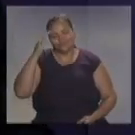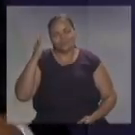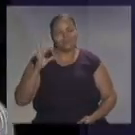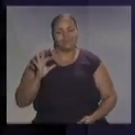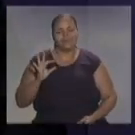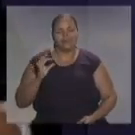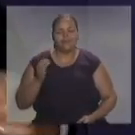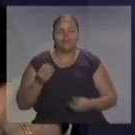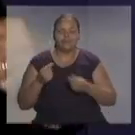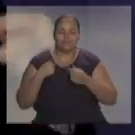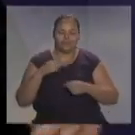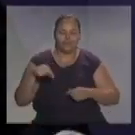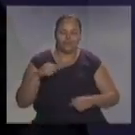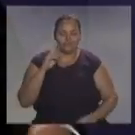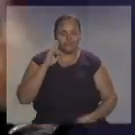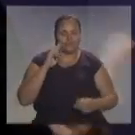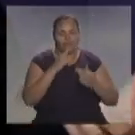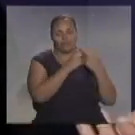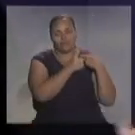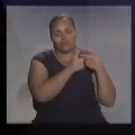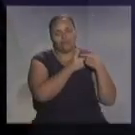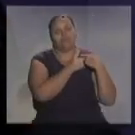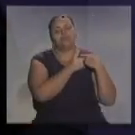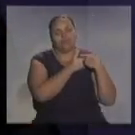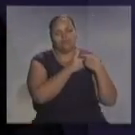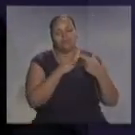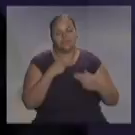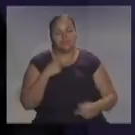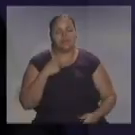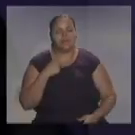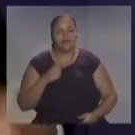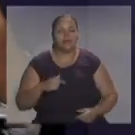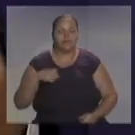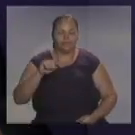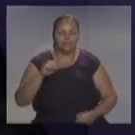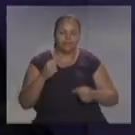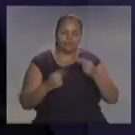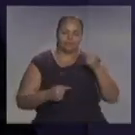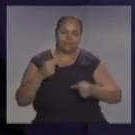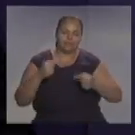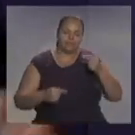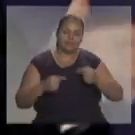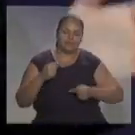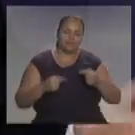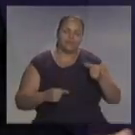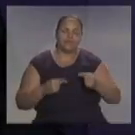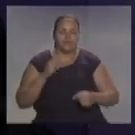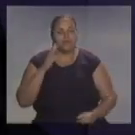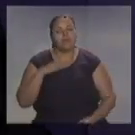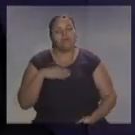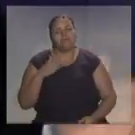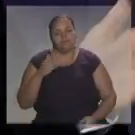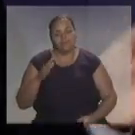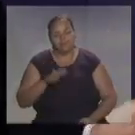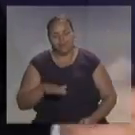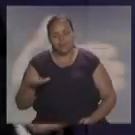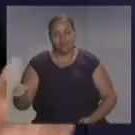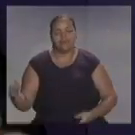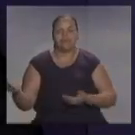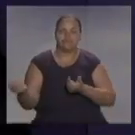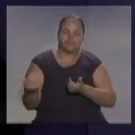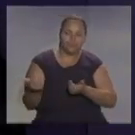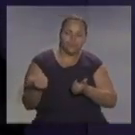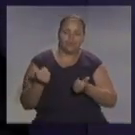entende que o nosso mandato tem uma responsabilidade, porque a minha causa é a criança. Eu fui para a política com uma causa muito definida, a questão da criança e